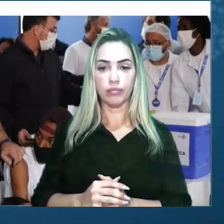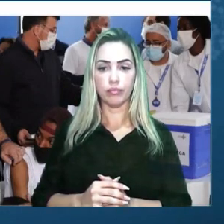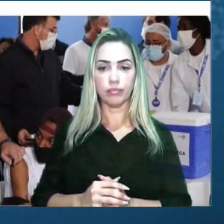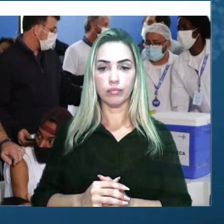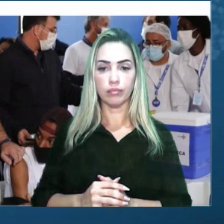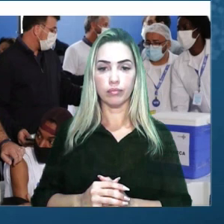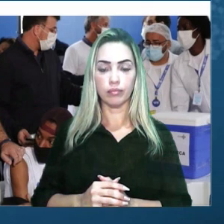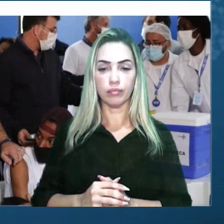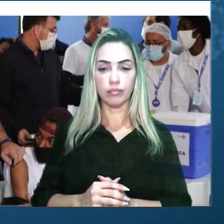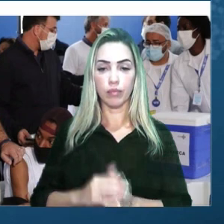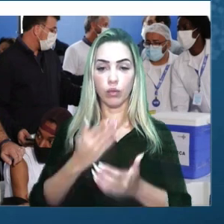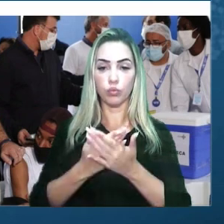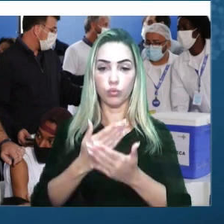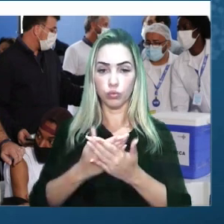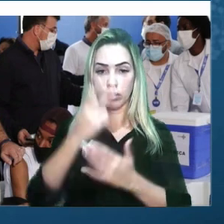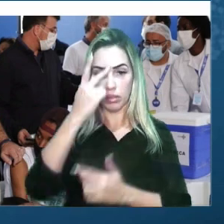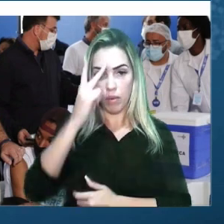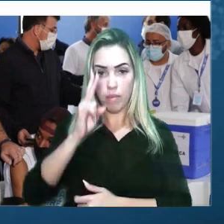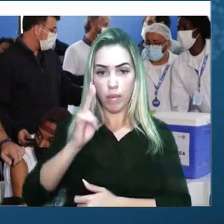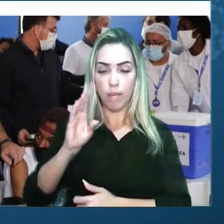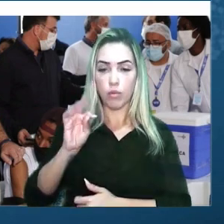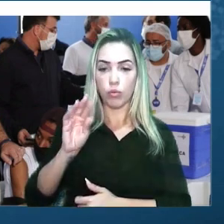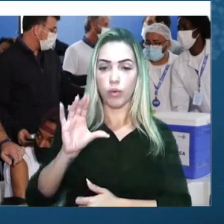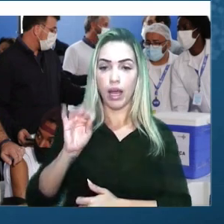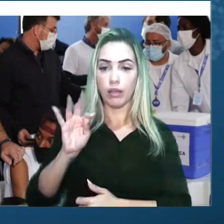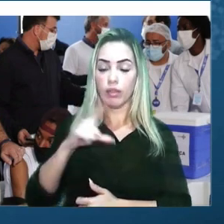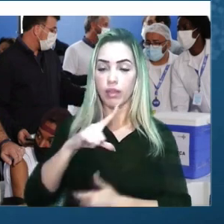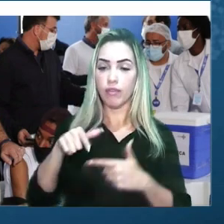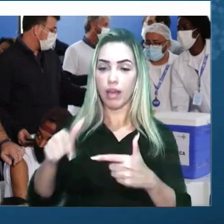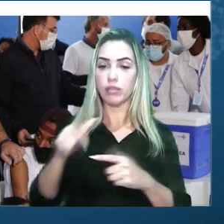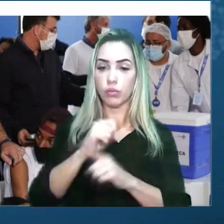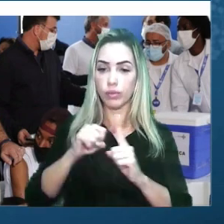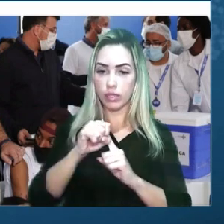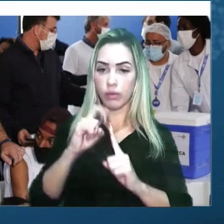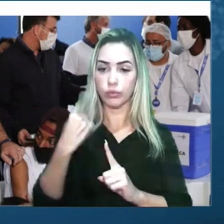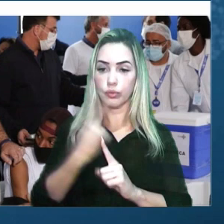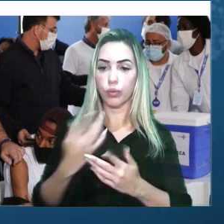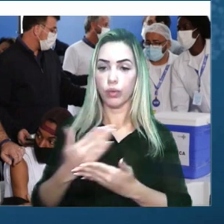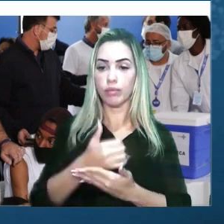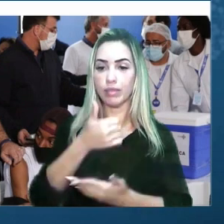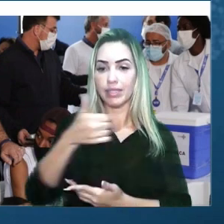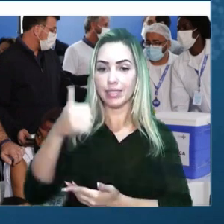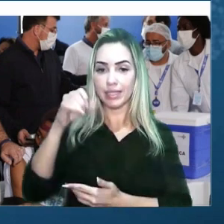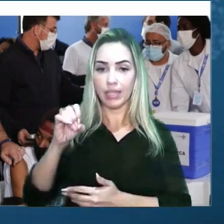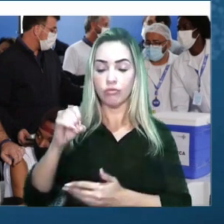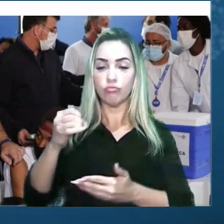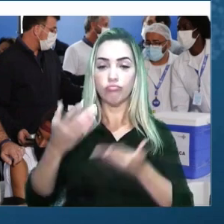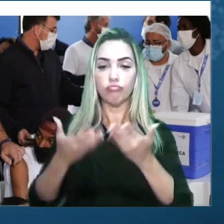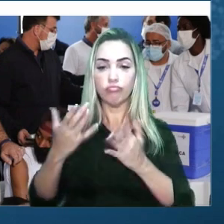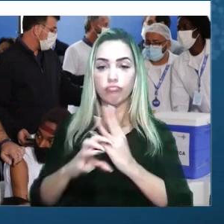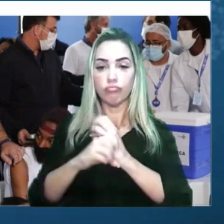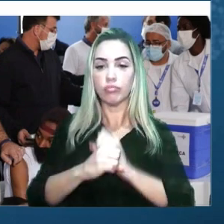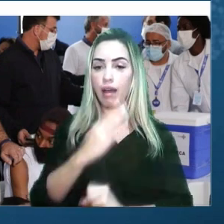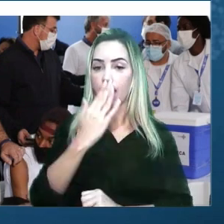No estudo de Botucatu, nós fizemos uma ação social. Nós coletamos 110 toneladas de